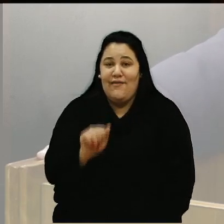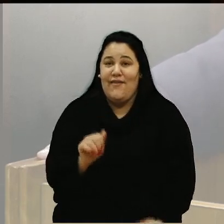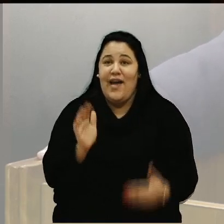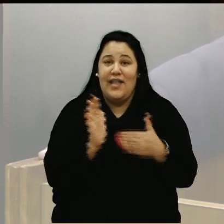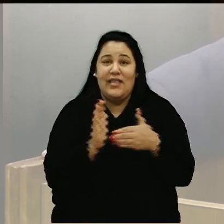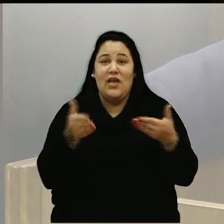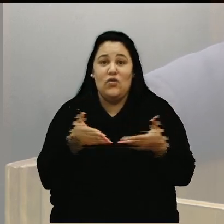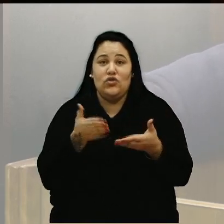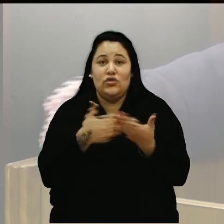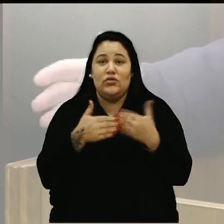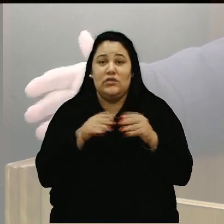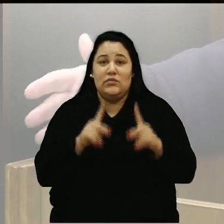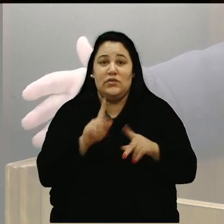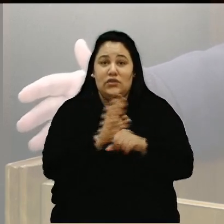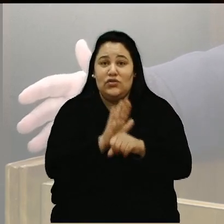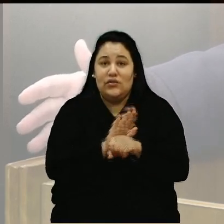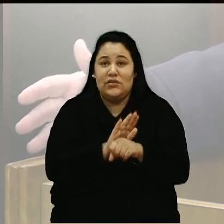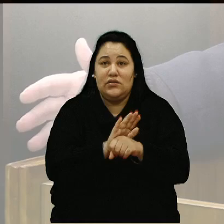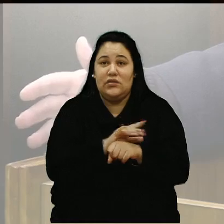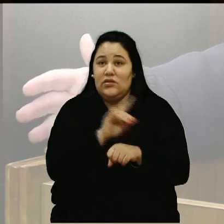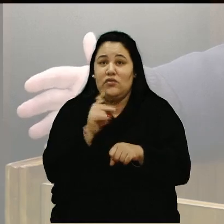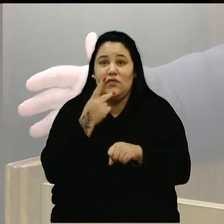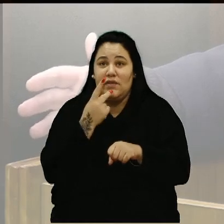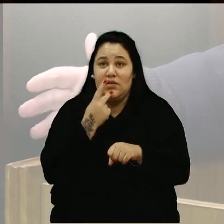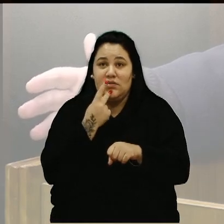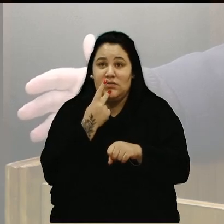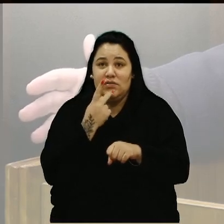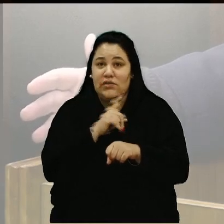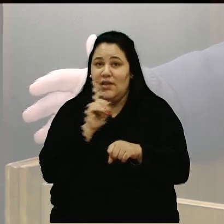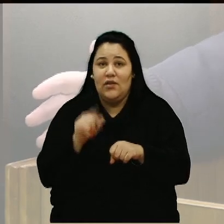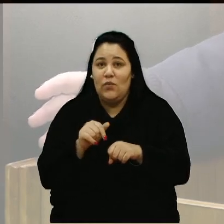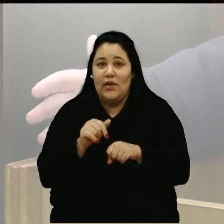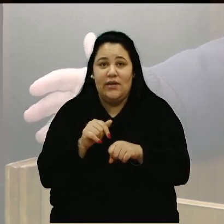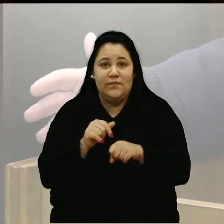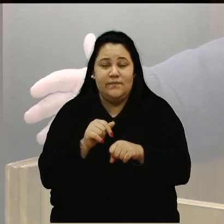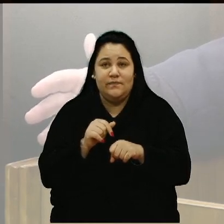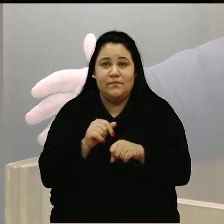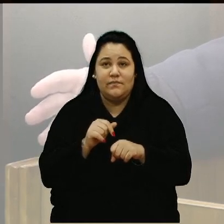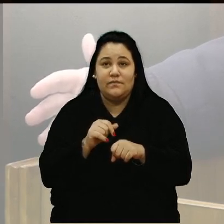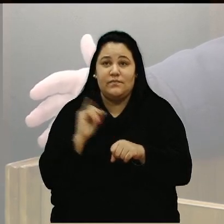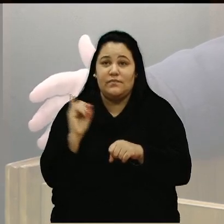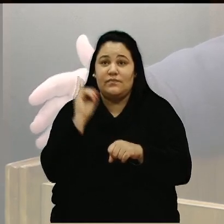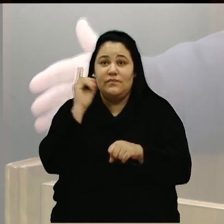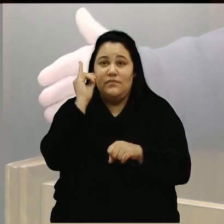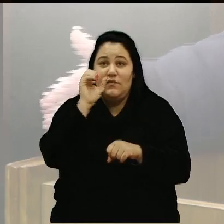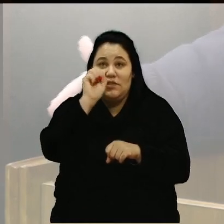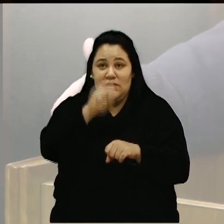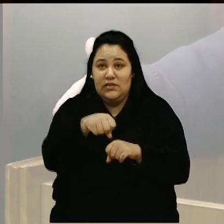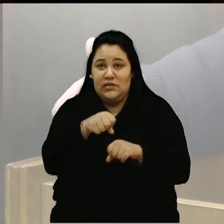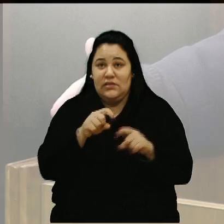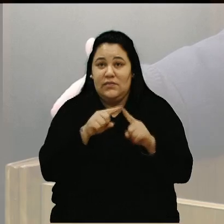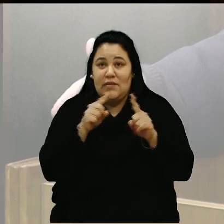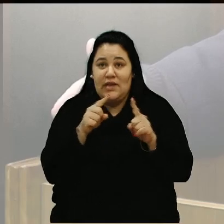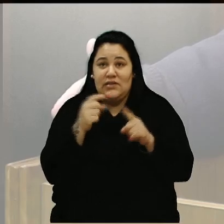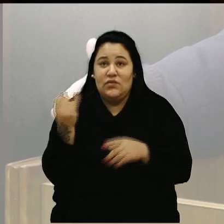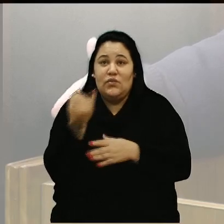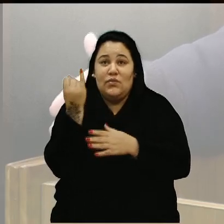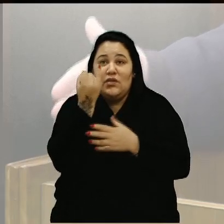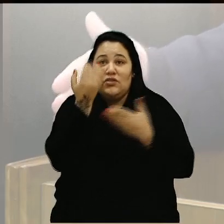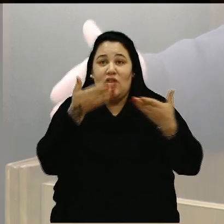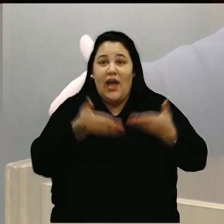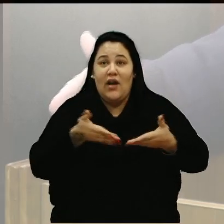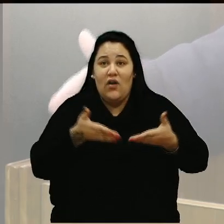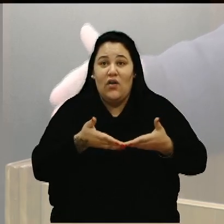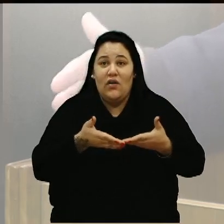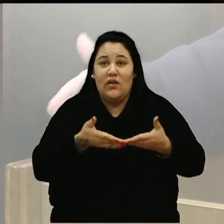se ajudando. E não quero dizer que não seja o suficiente. É importante, mas o importante agora é o